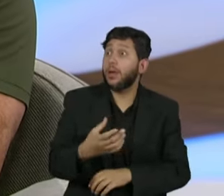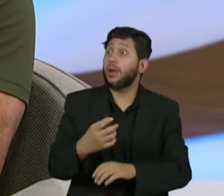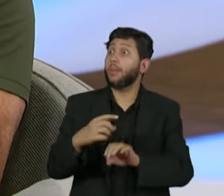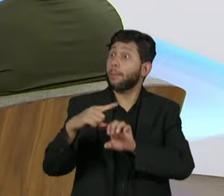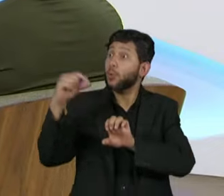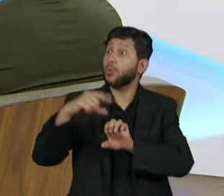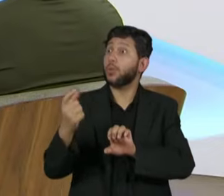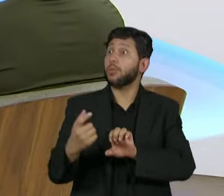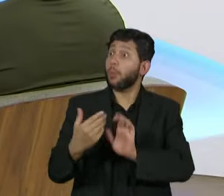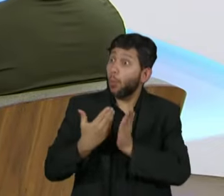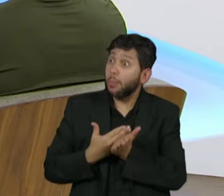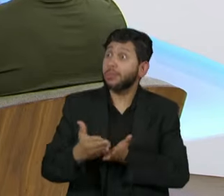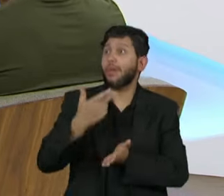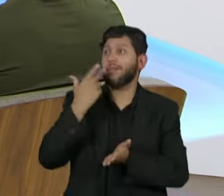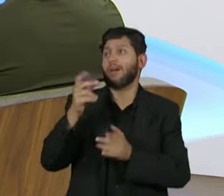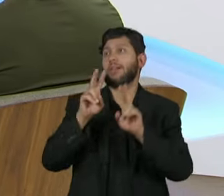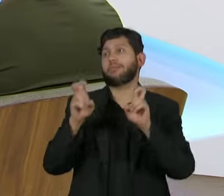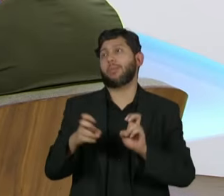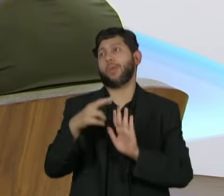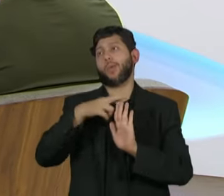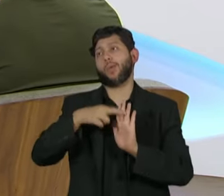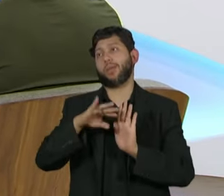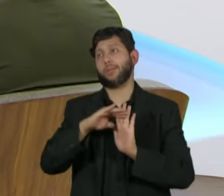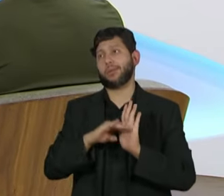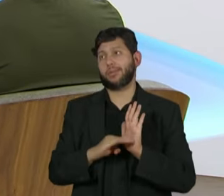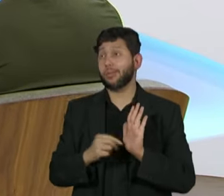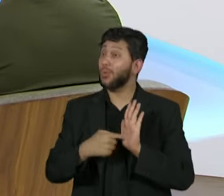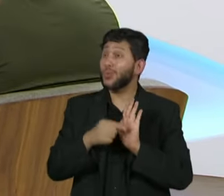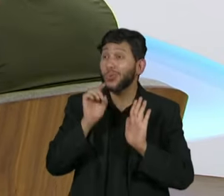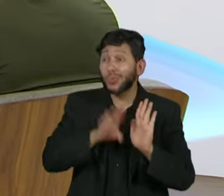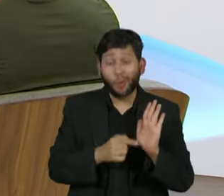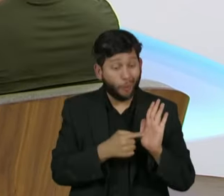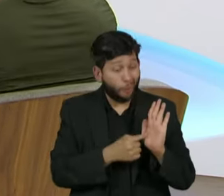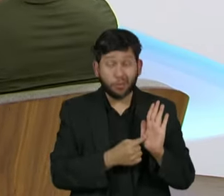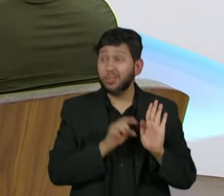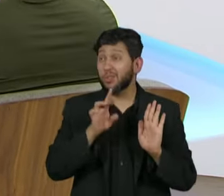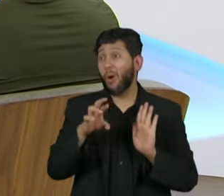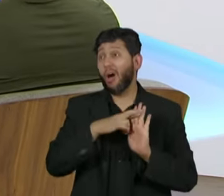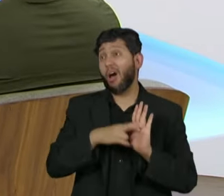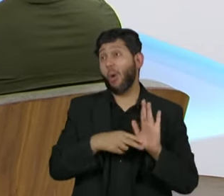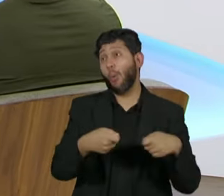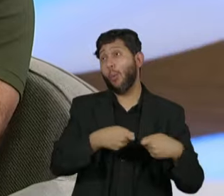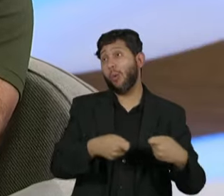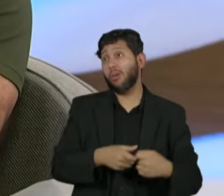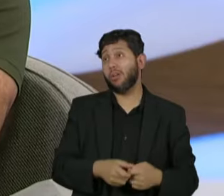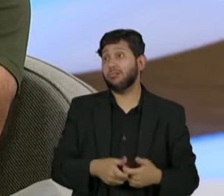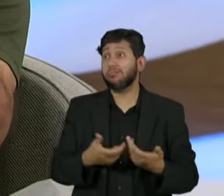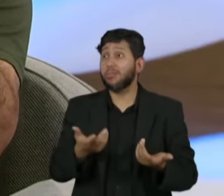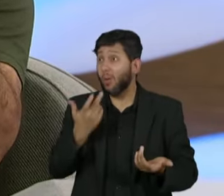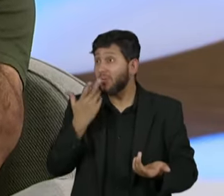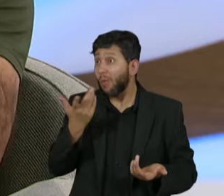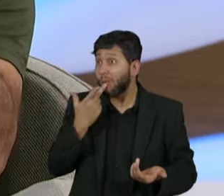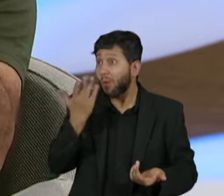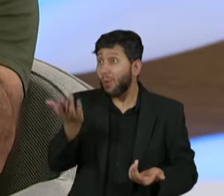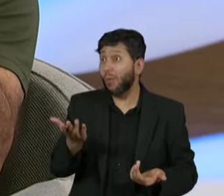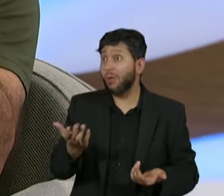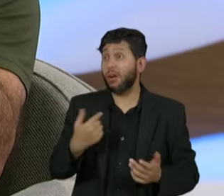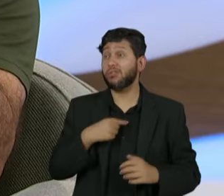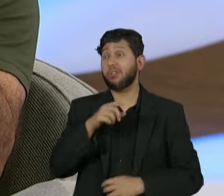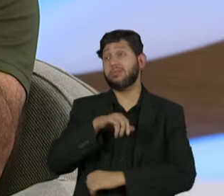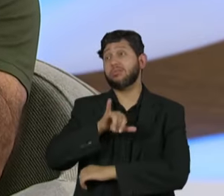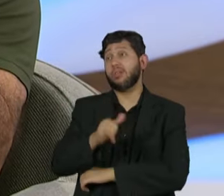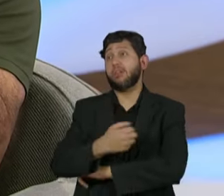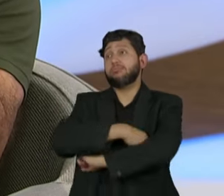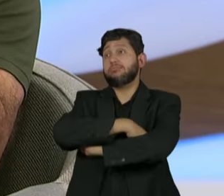regulação Vamos assistir aqui regulação é parte do contexto quando a gente só regula acontece exatamente o que você diz a gente vira usuário